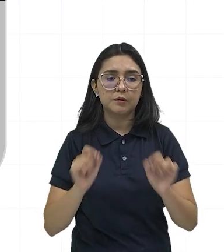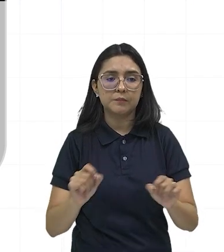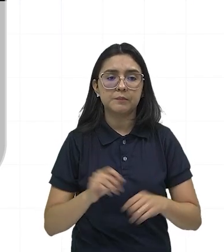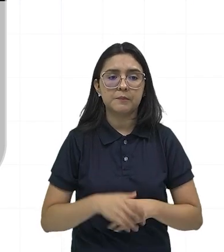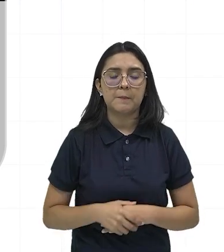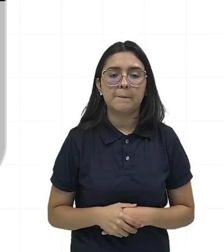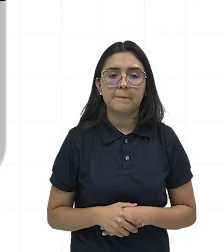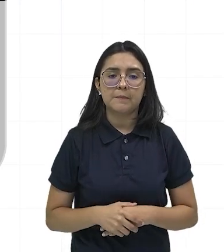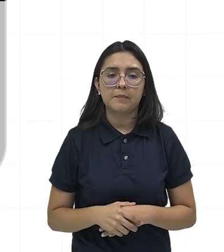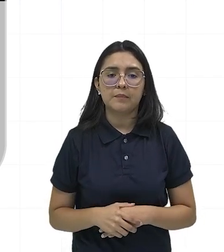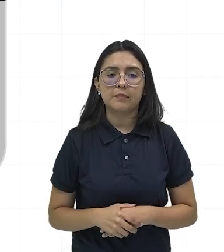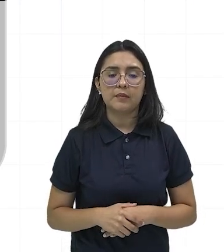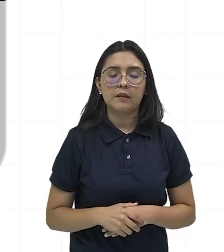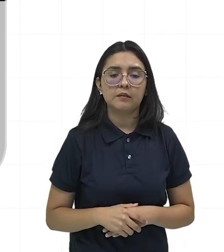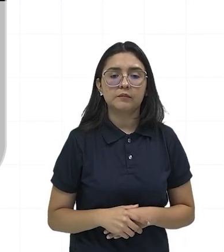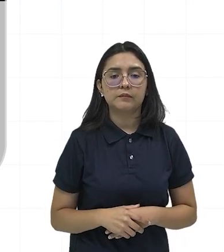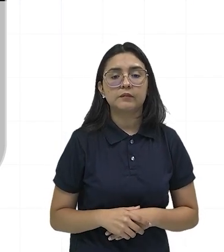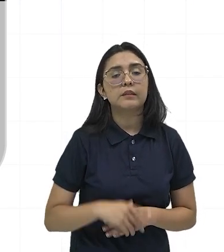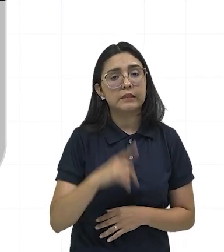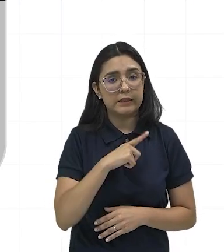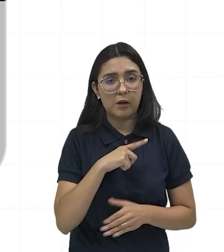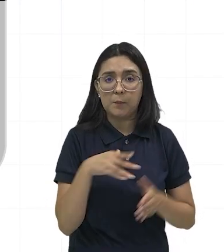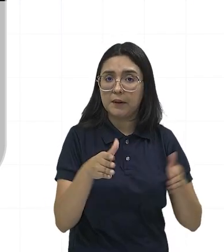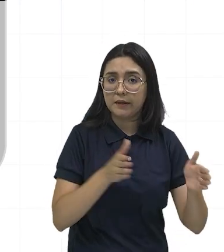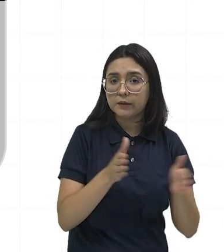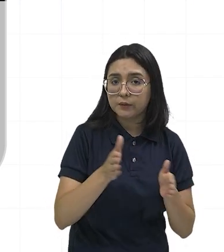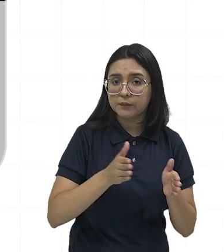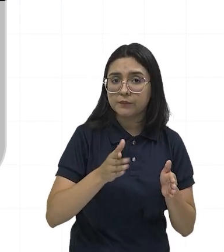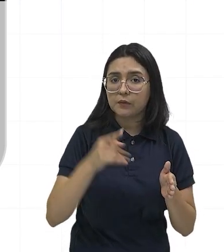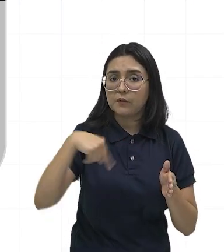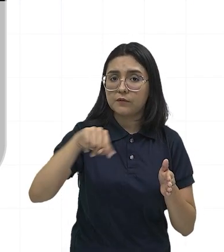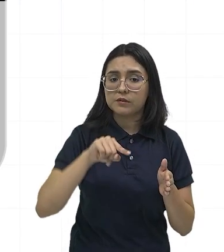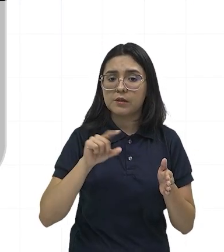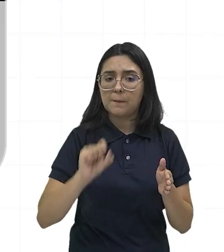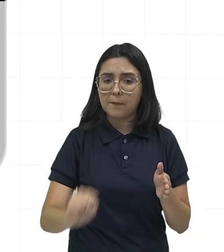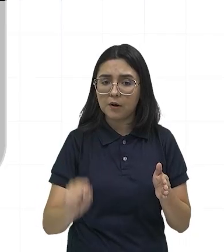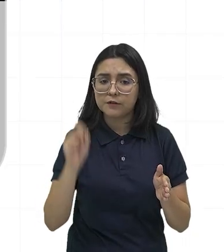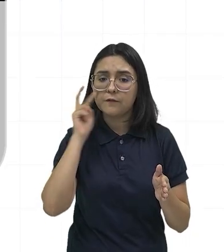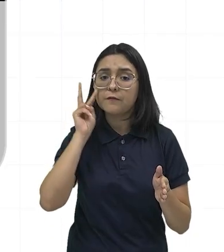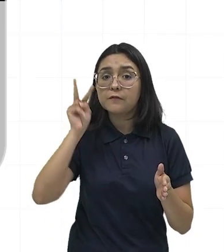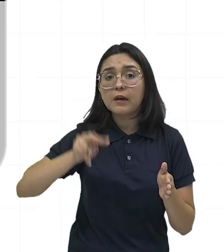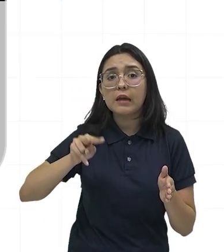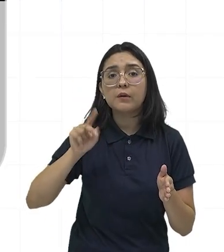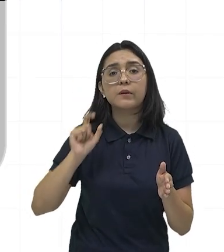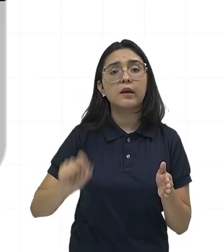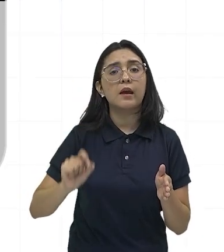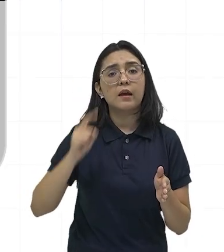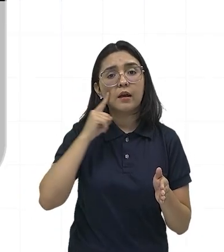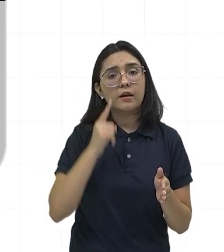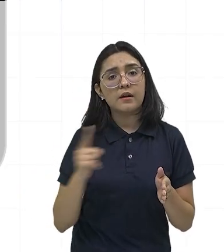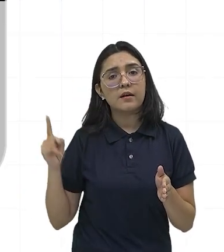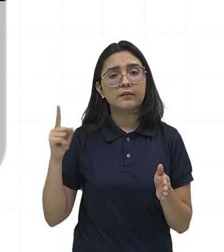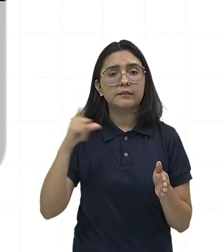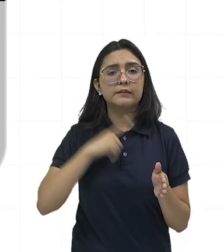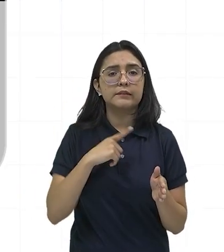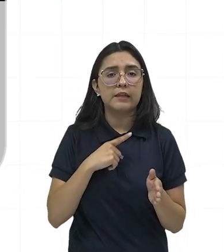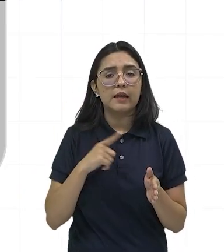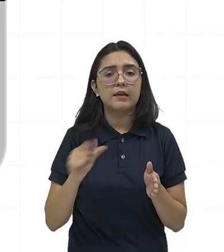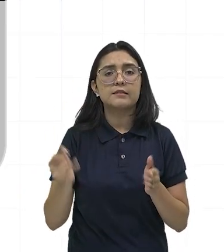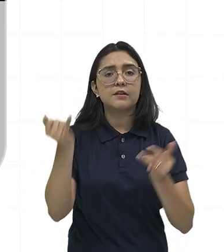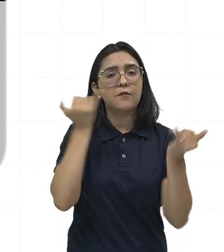nós temos um determinado período. Então vocês podem observar que a gente pode ter